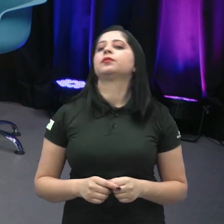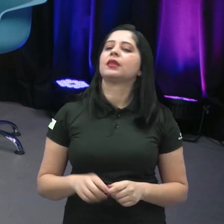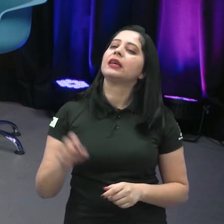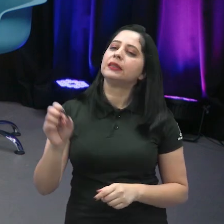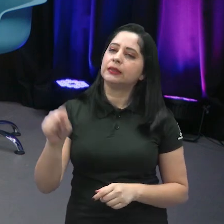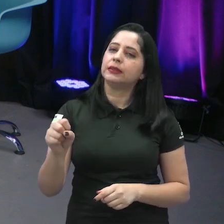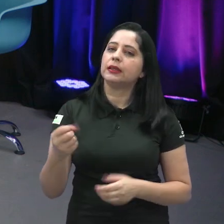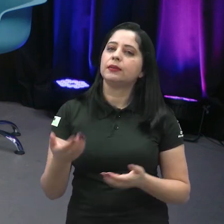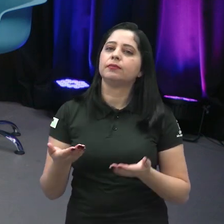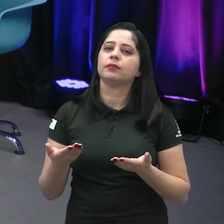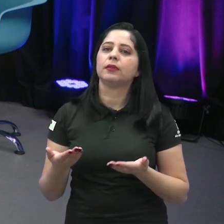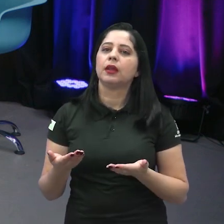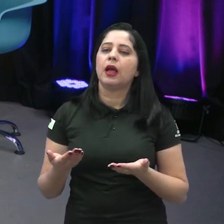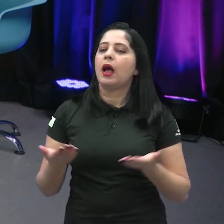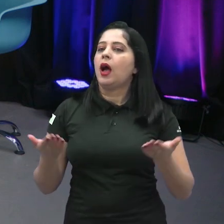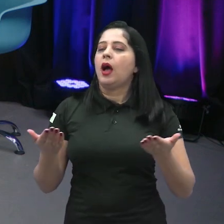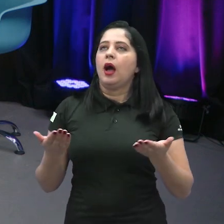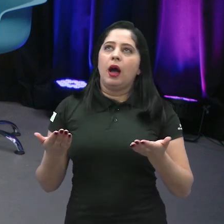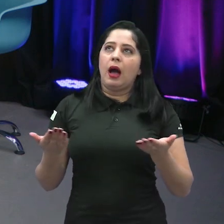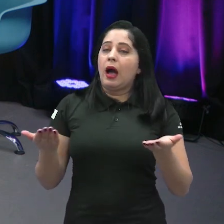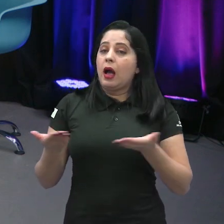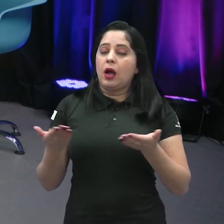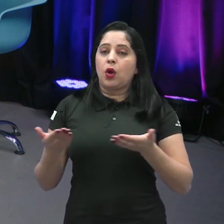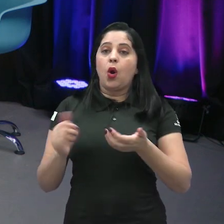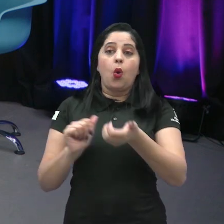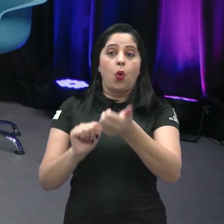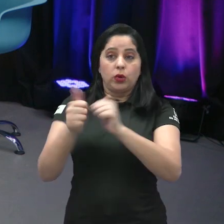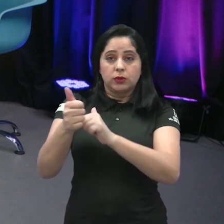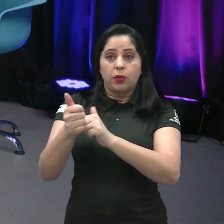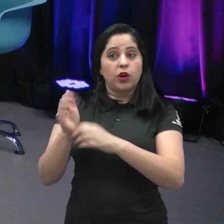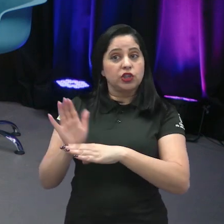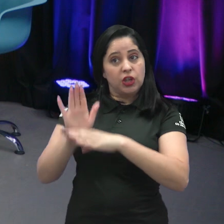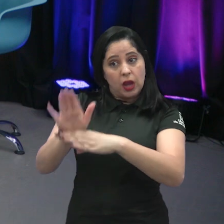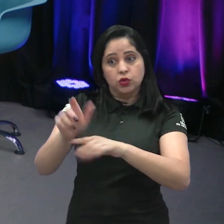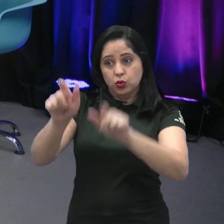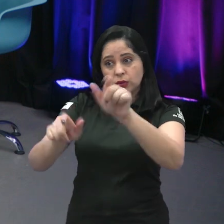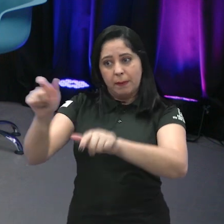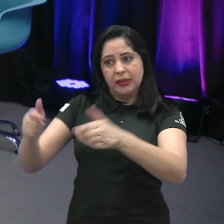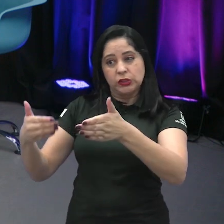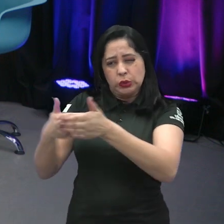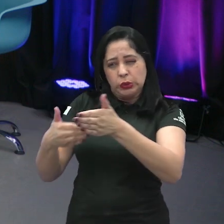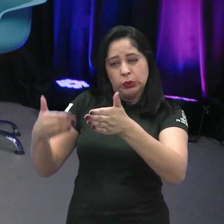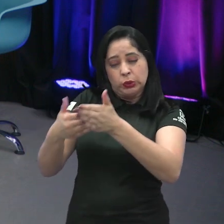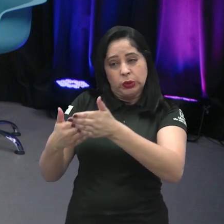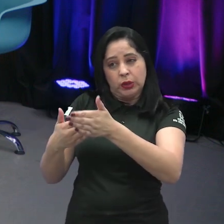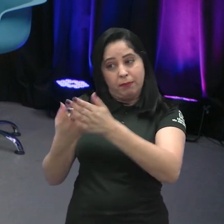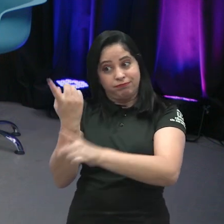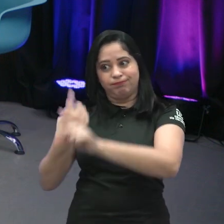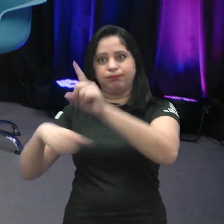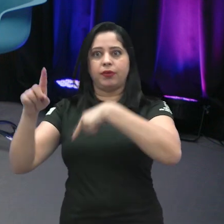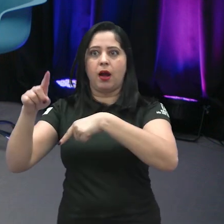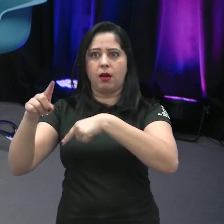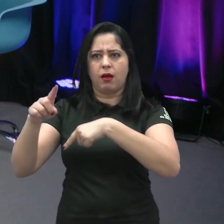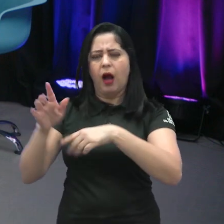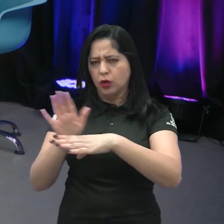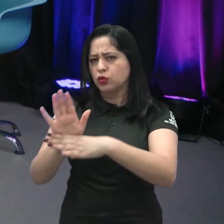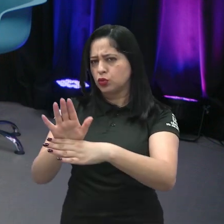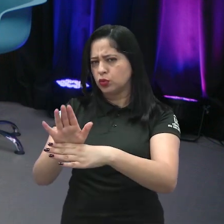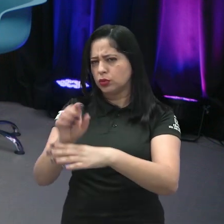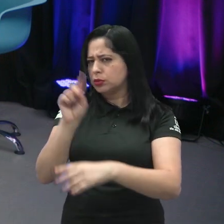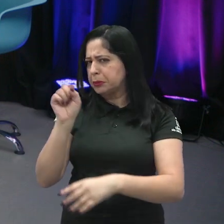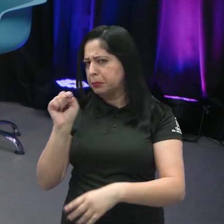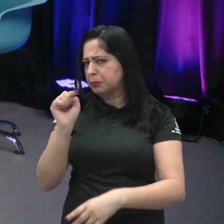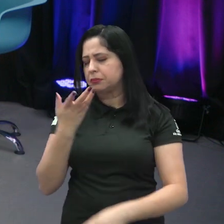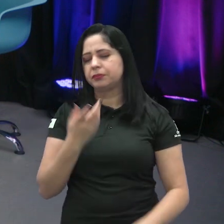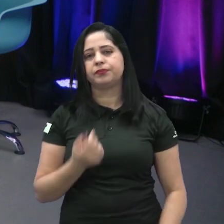da superação de limites, né? E qual é o papel importante do esporte nessa superação dos limites pessoais e